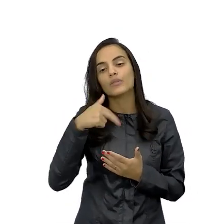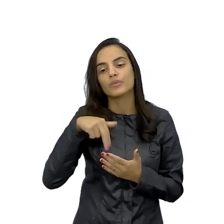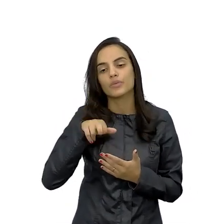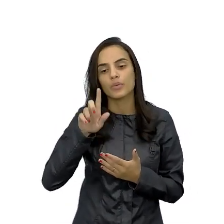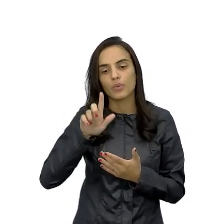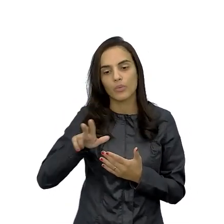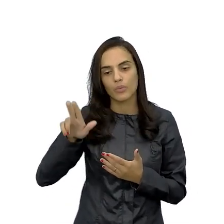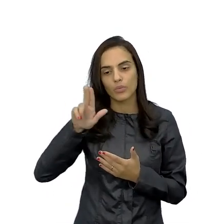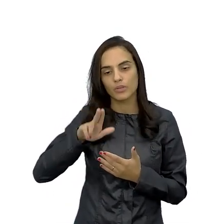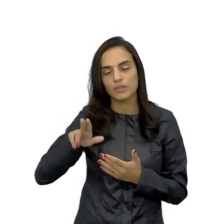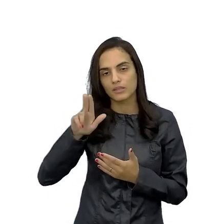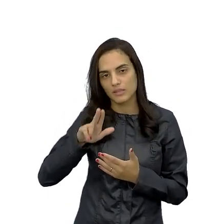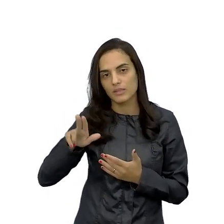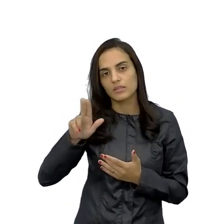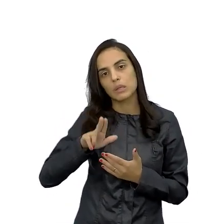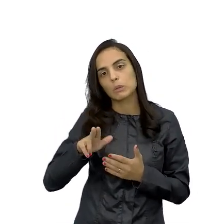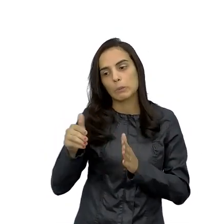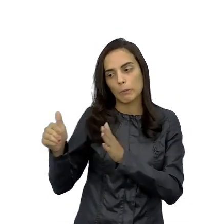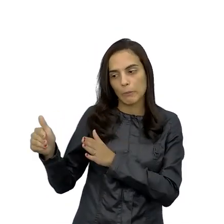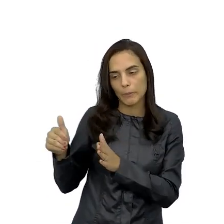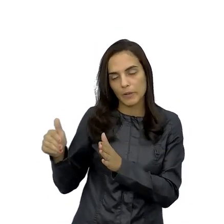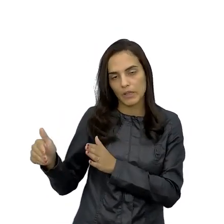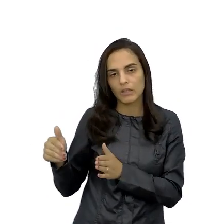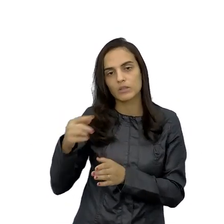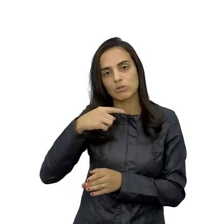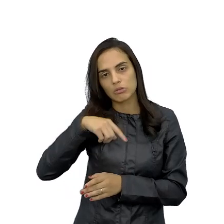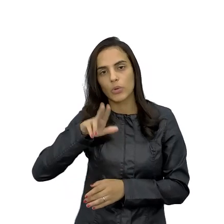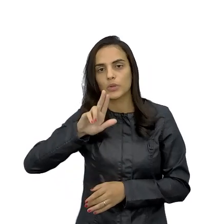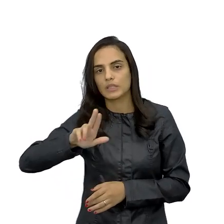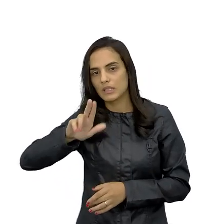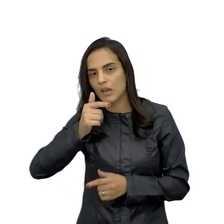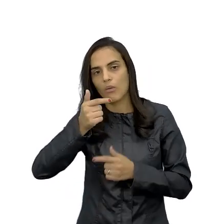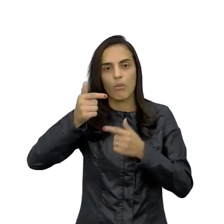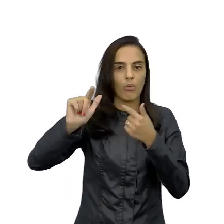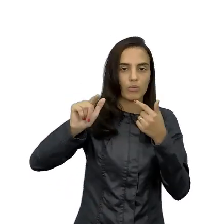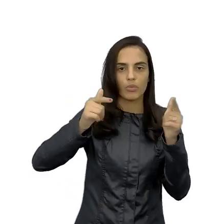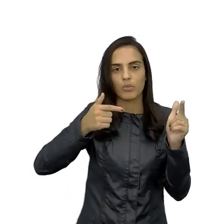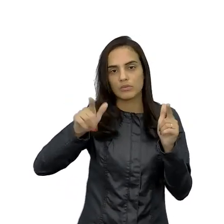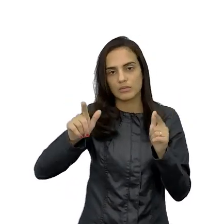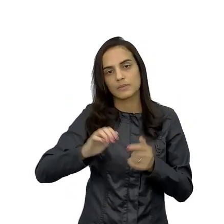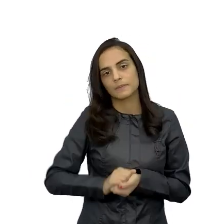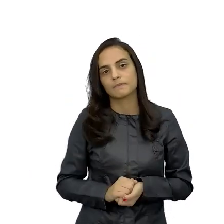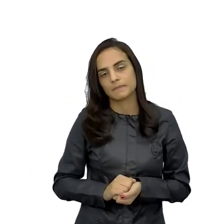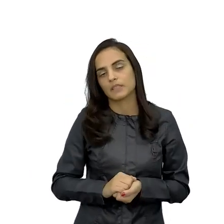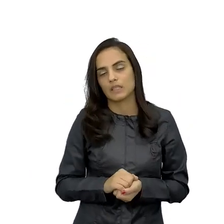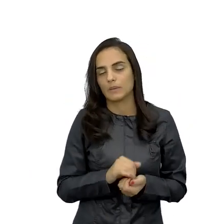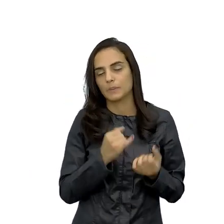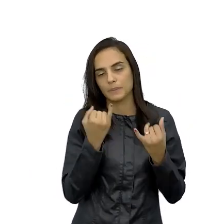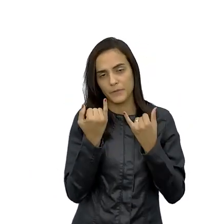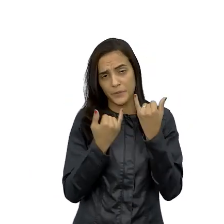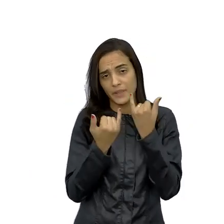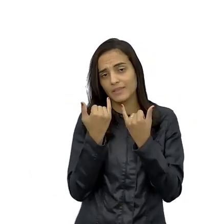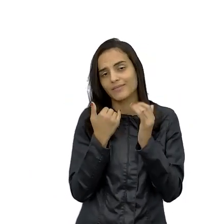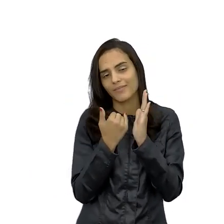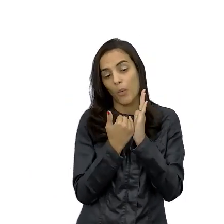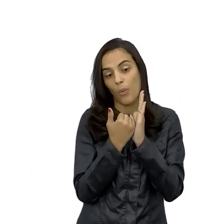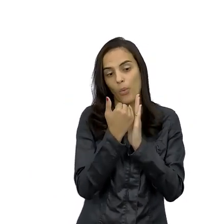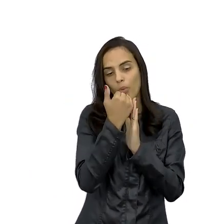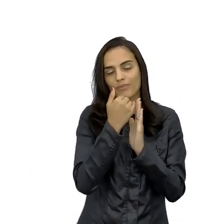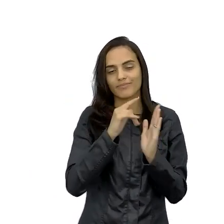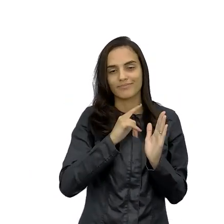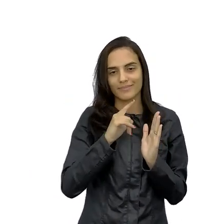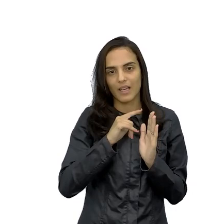utiliza num determinado momento, onde a gente vai utilizar em outro momento. Então, assim, é bastante informação, no fundo a gente